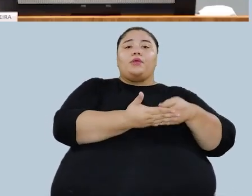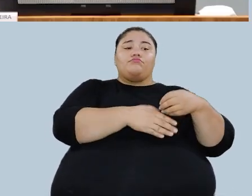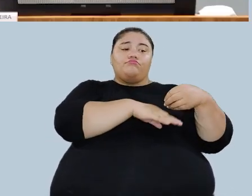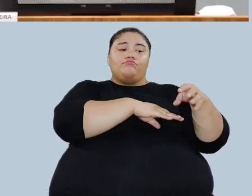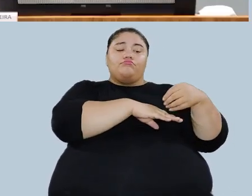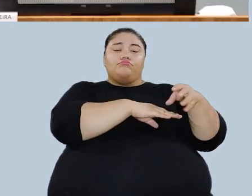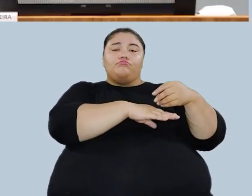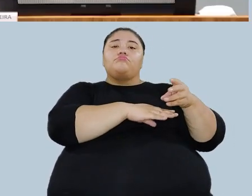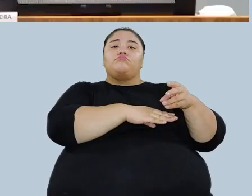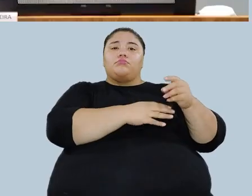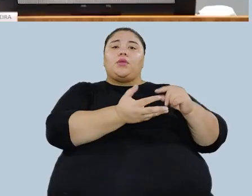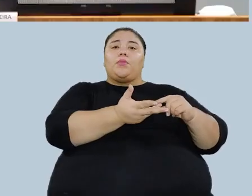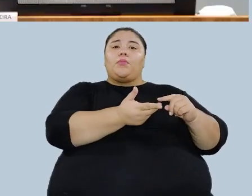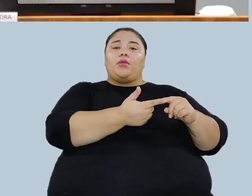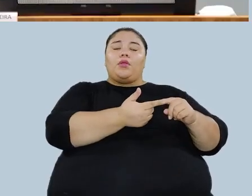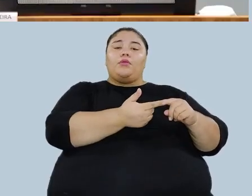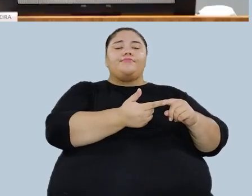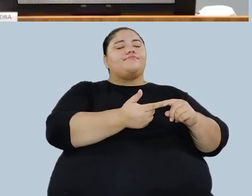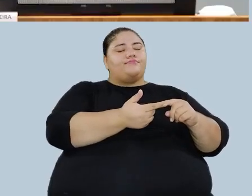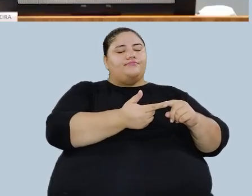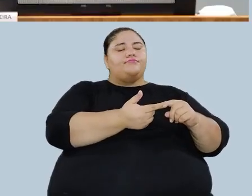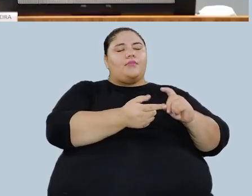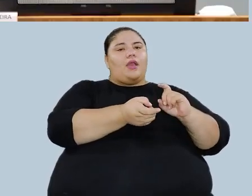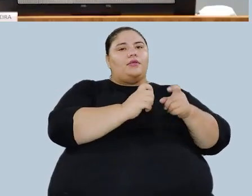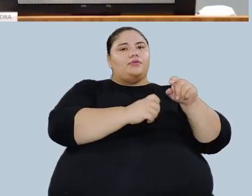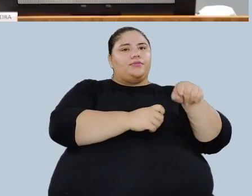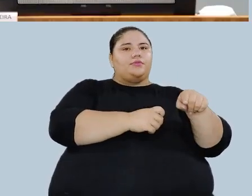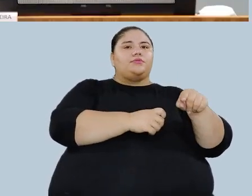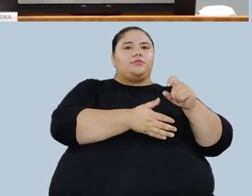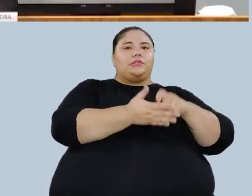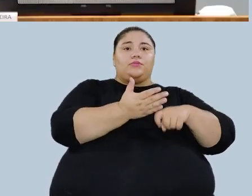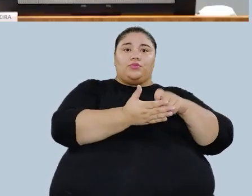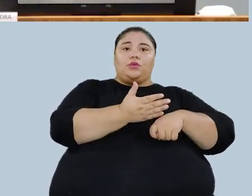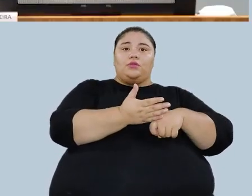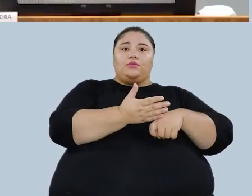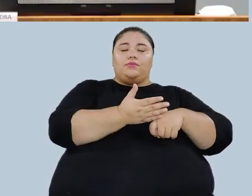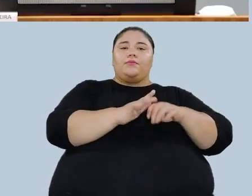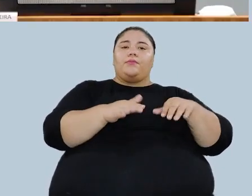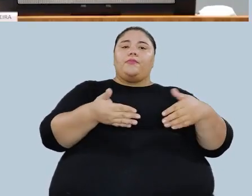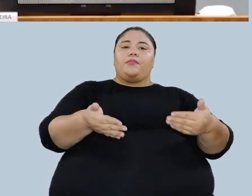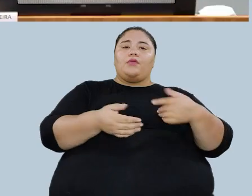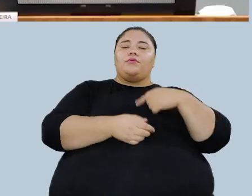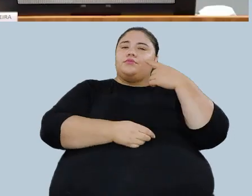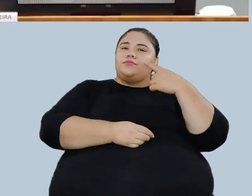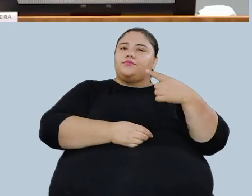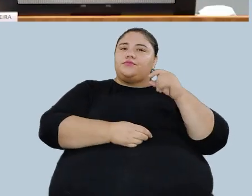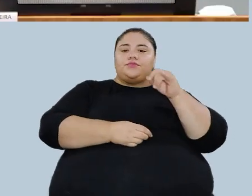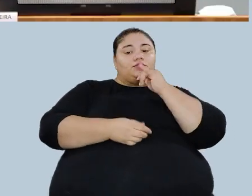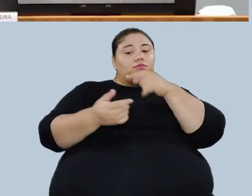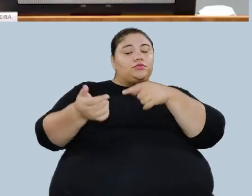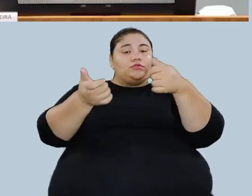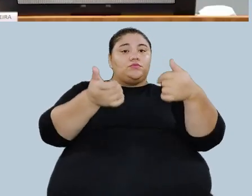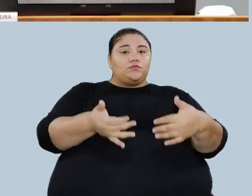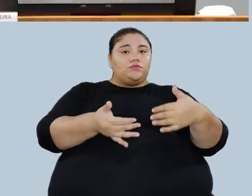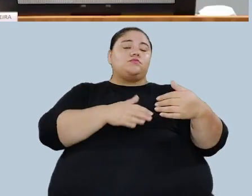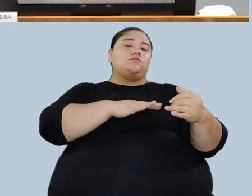fornecimento de informações enorme para a administração tributária. Então, vejam que ela está dito aqui que as entidades